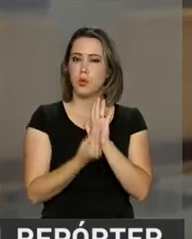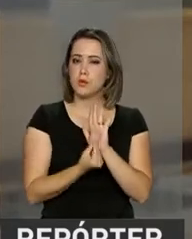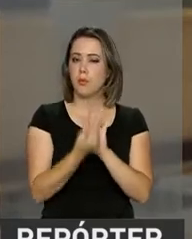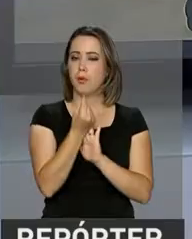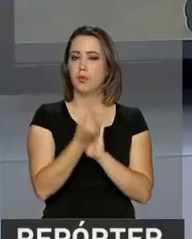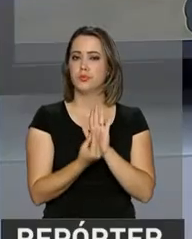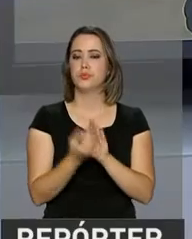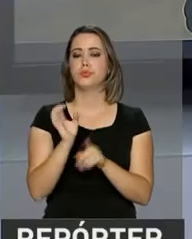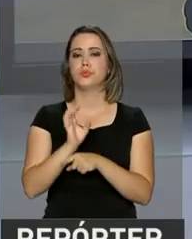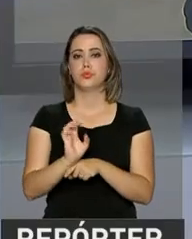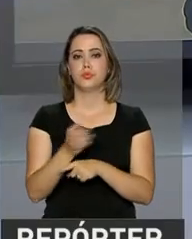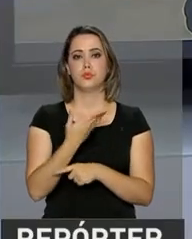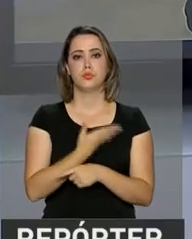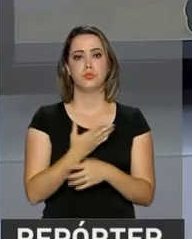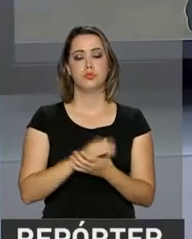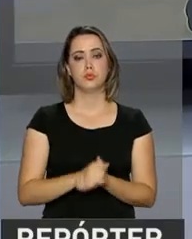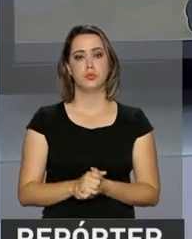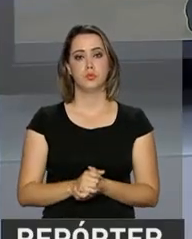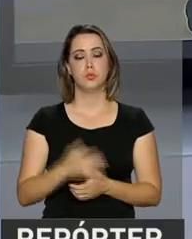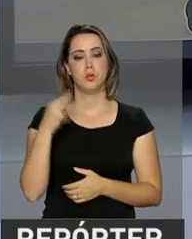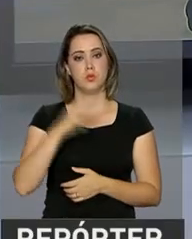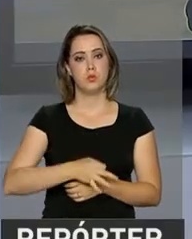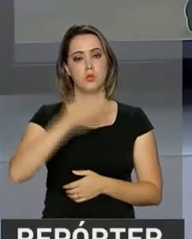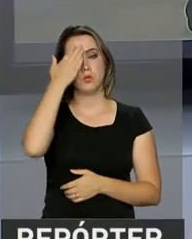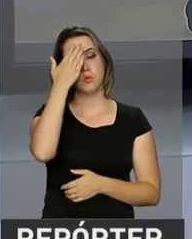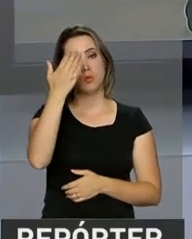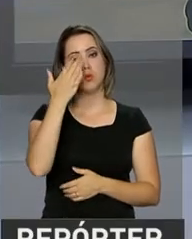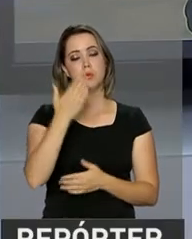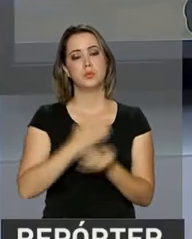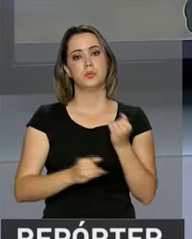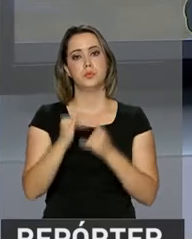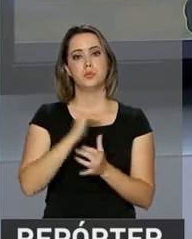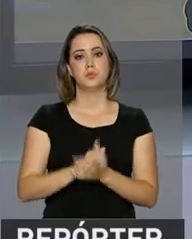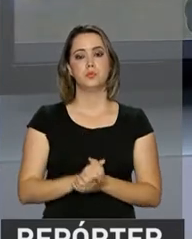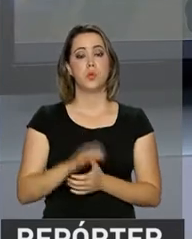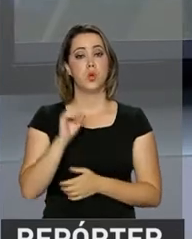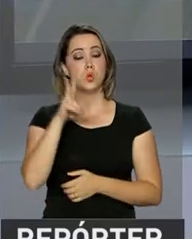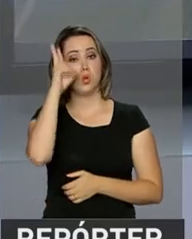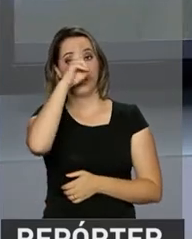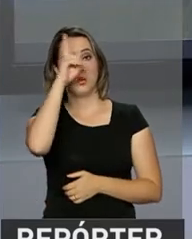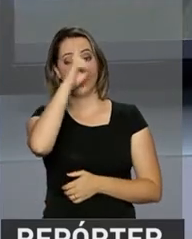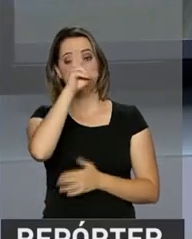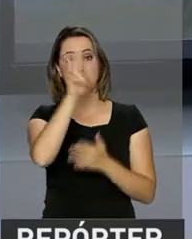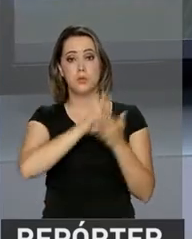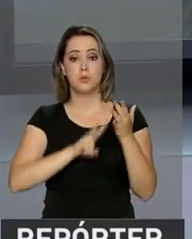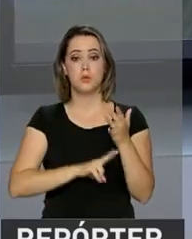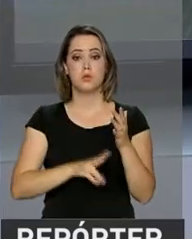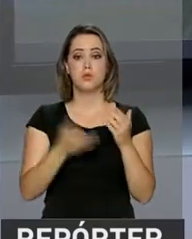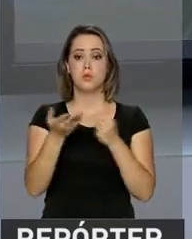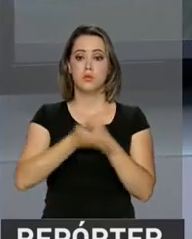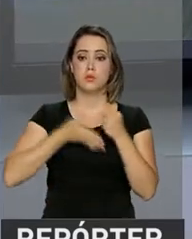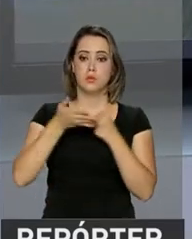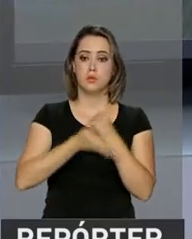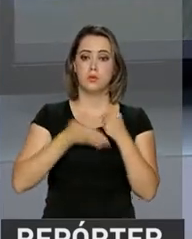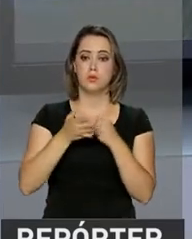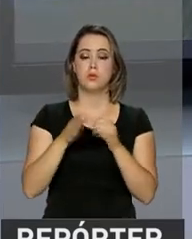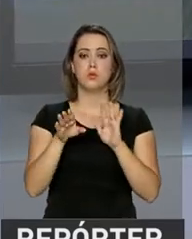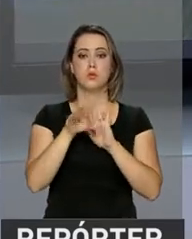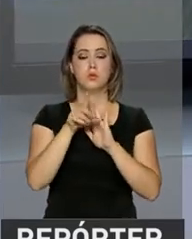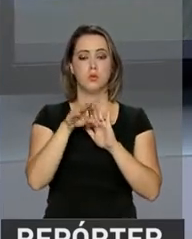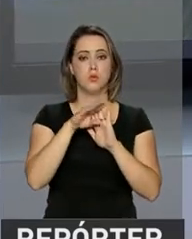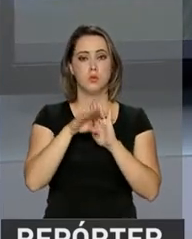volto com você no estúdio, Roberto. Tá certo, Paulo. Obrigado pelas informações. Só lembrando que o texto base para o